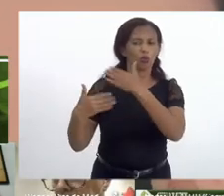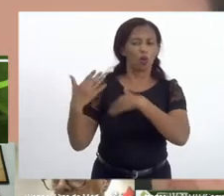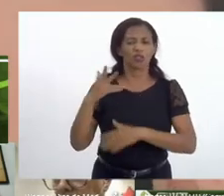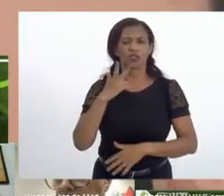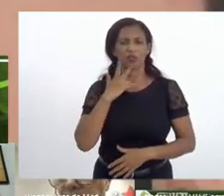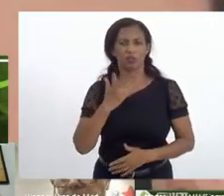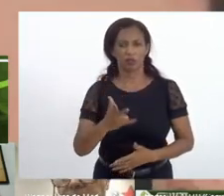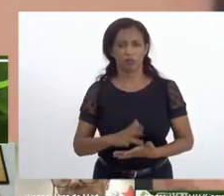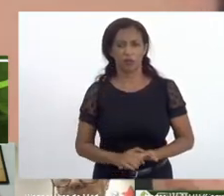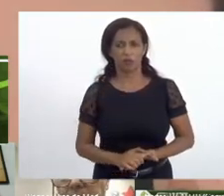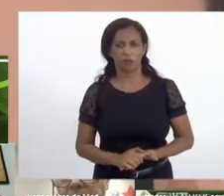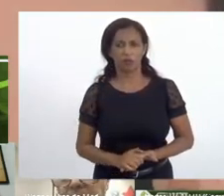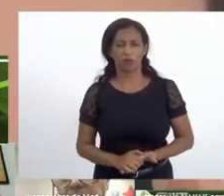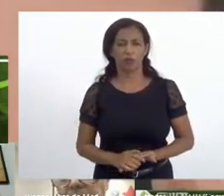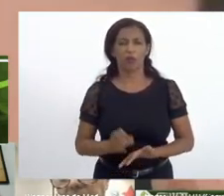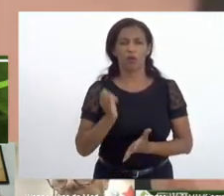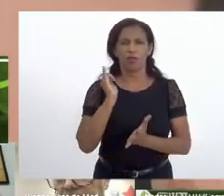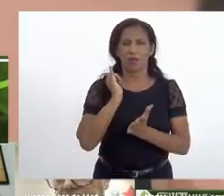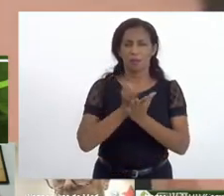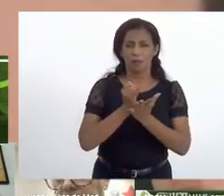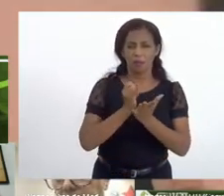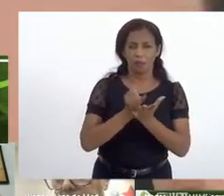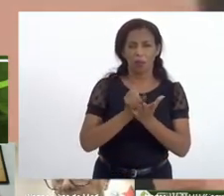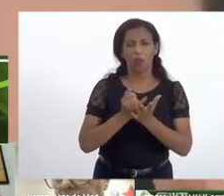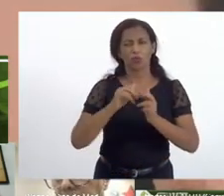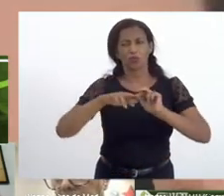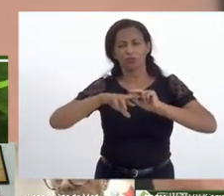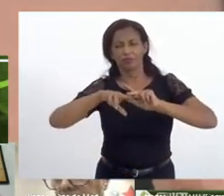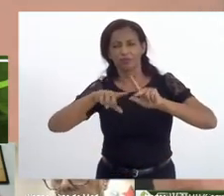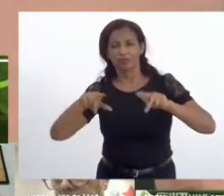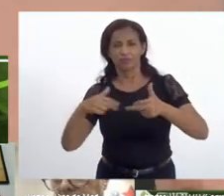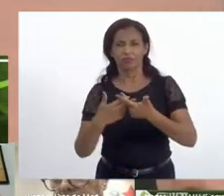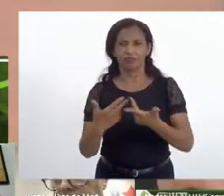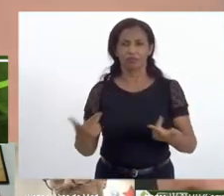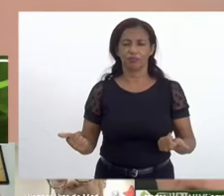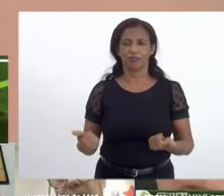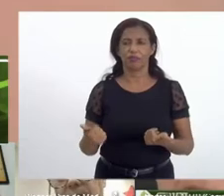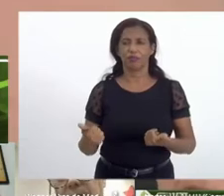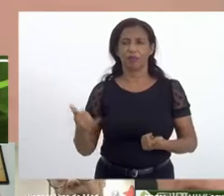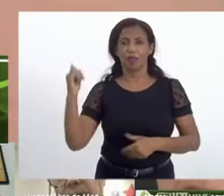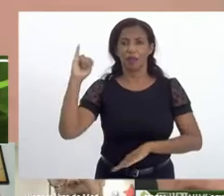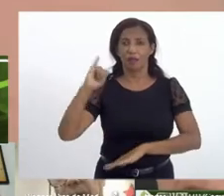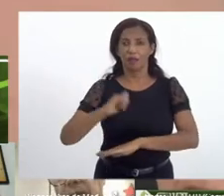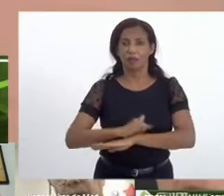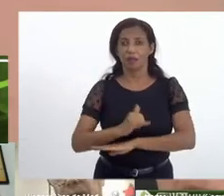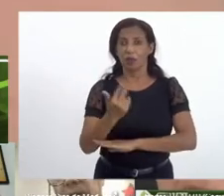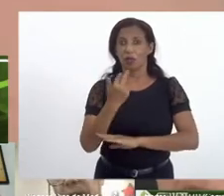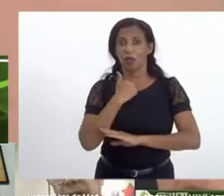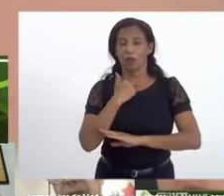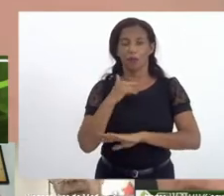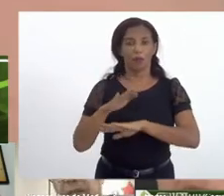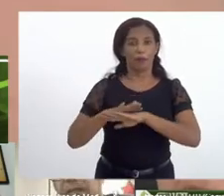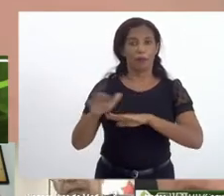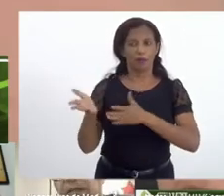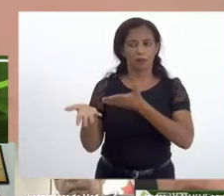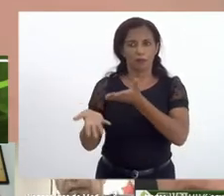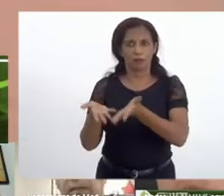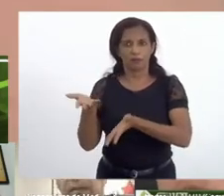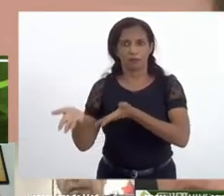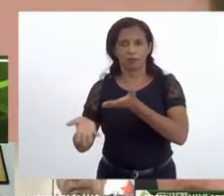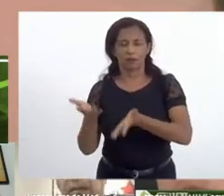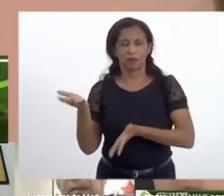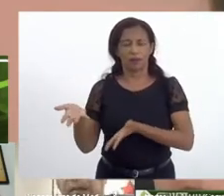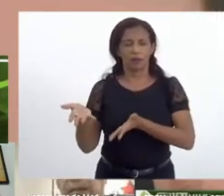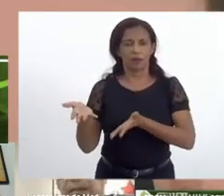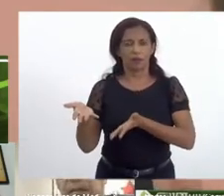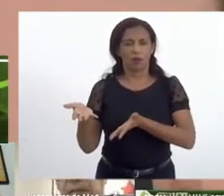falaram. Tem as questões de impostos, tem uma série de questões que a aviação não pode mais ser tratada como um